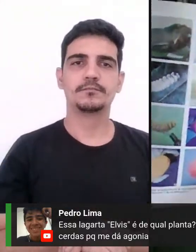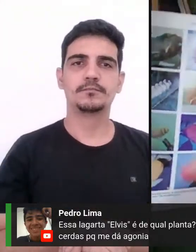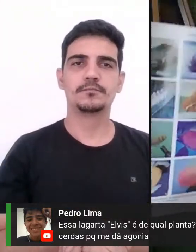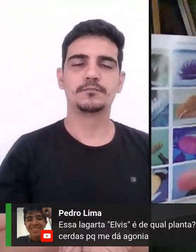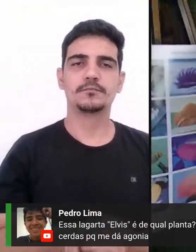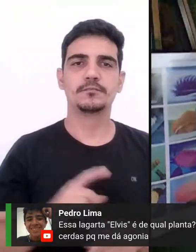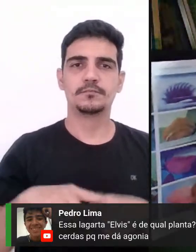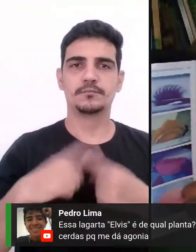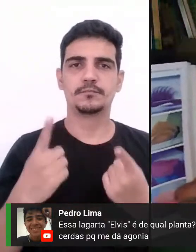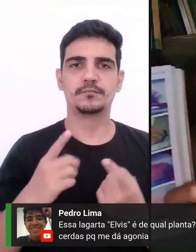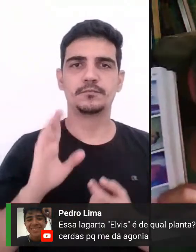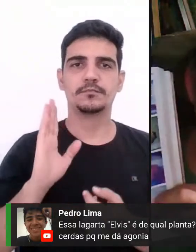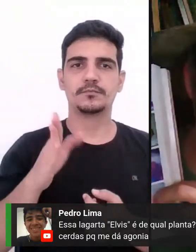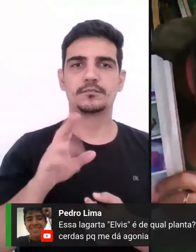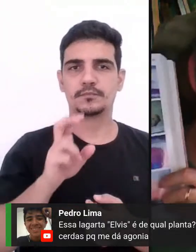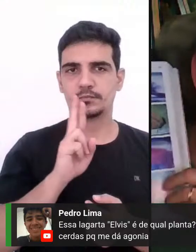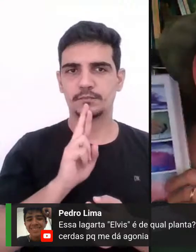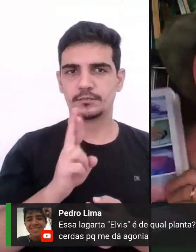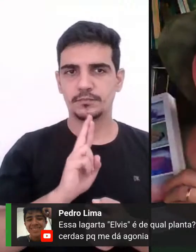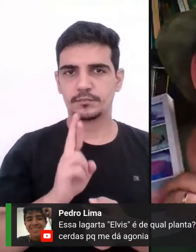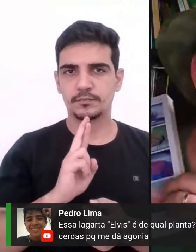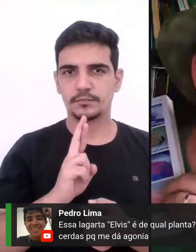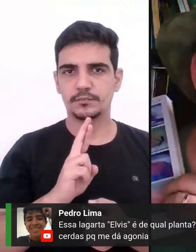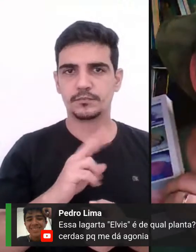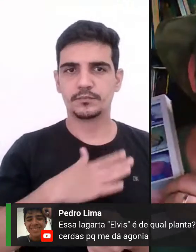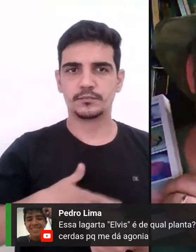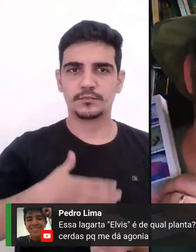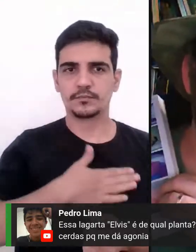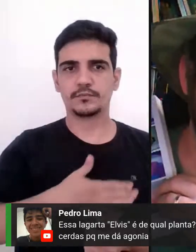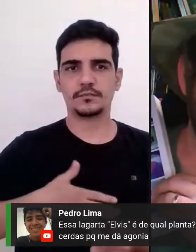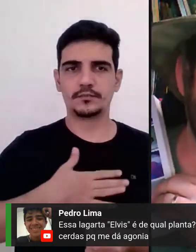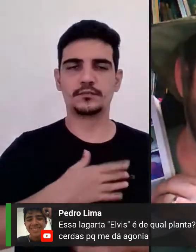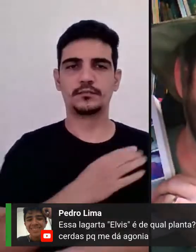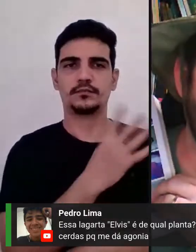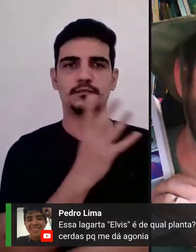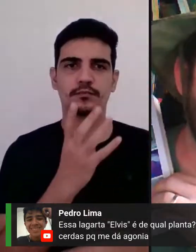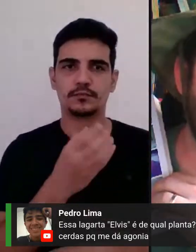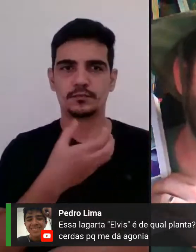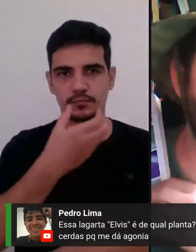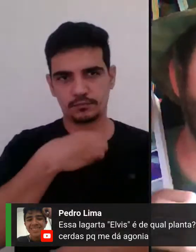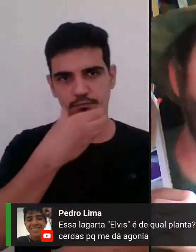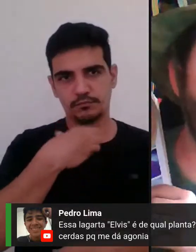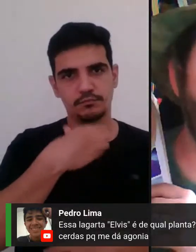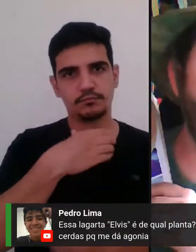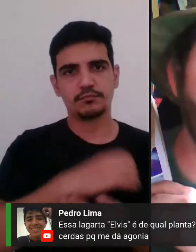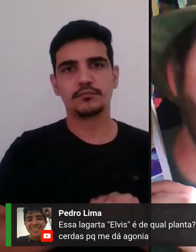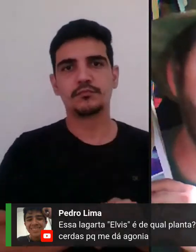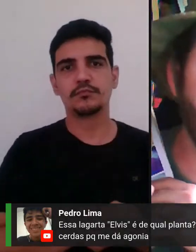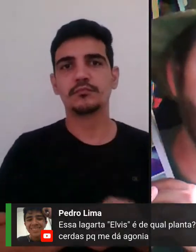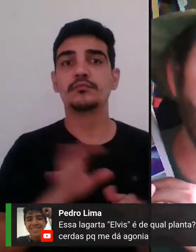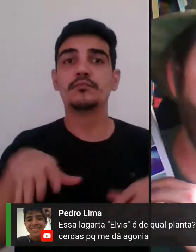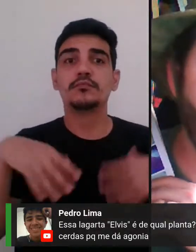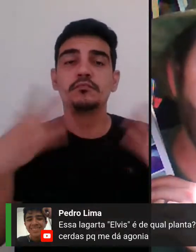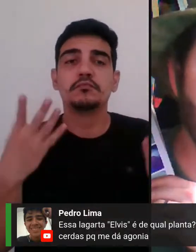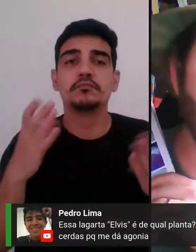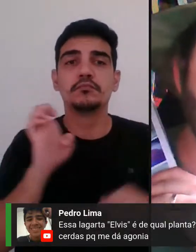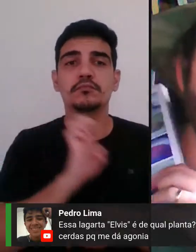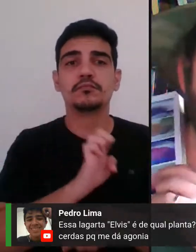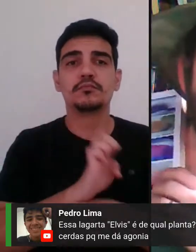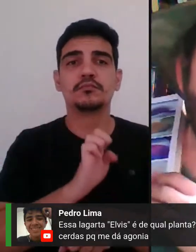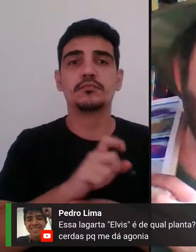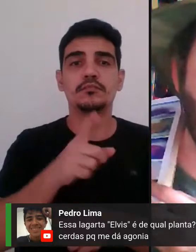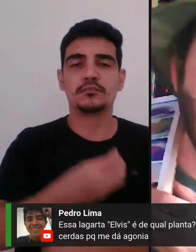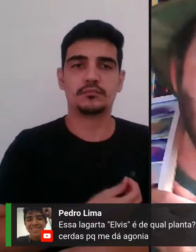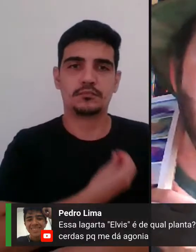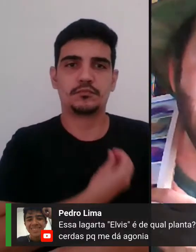Mas já te respondendo, elas gostam, às vezes, de árvores frutíferas. Tá? Então, eu não sei qual o estado que você mora, mas, por